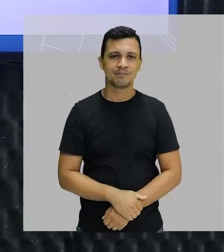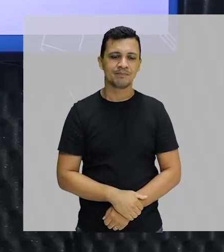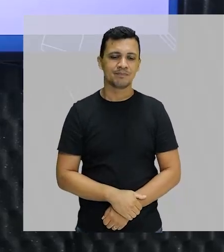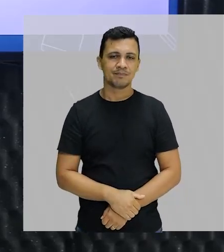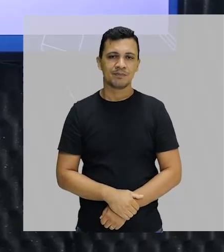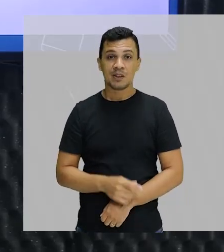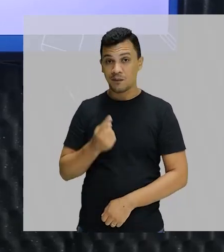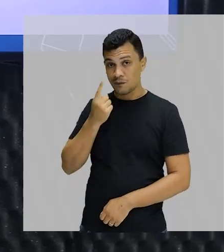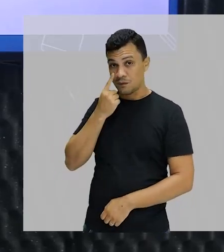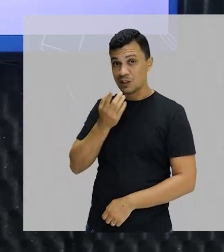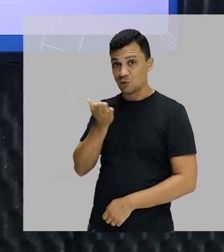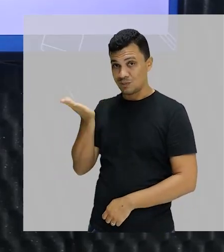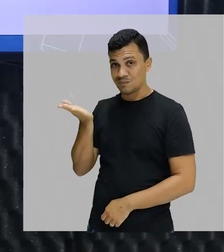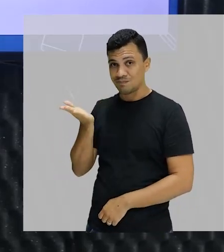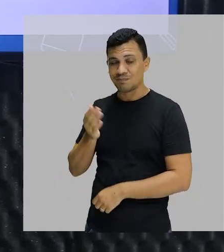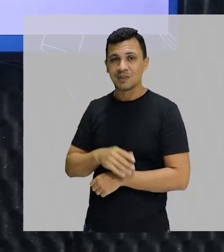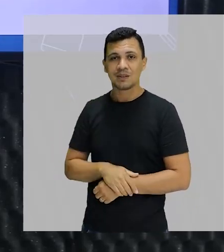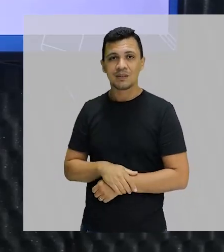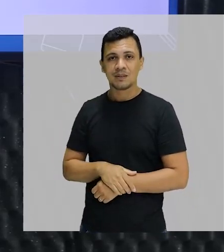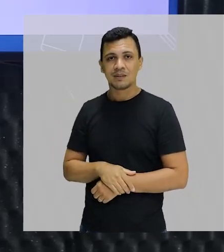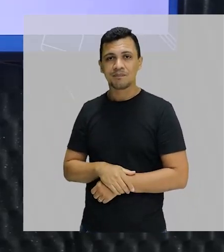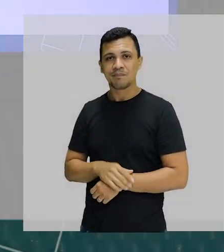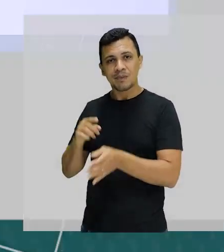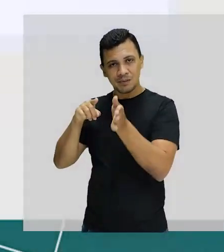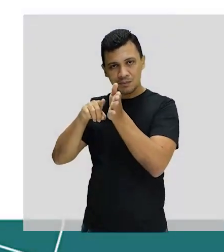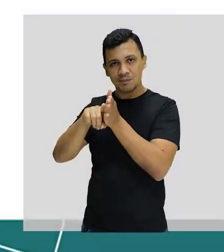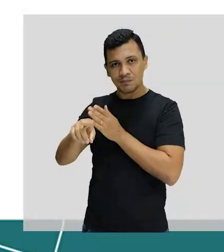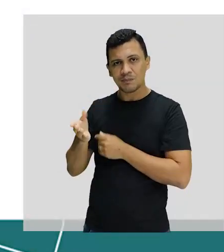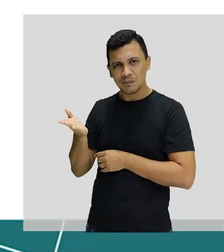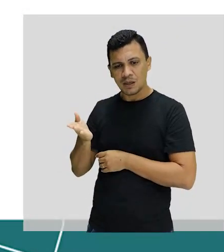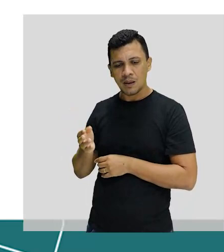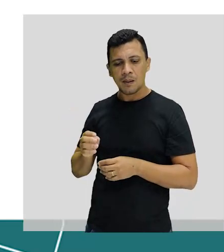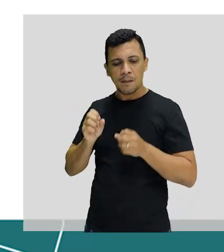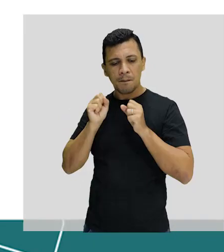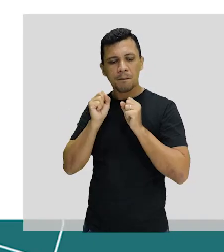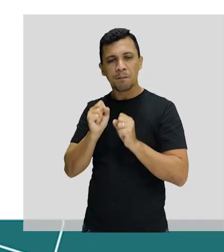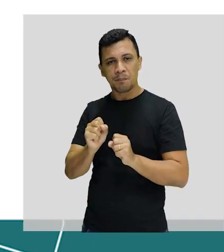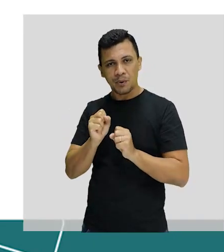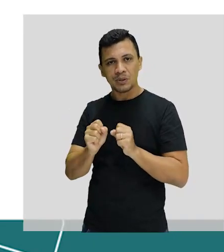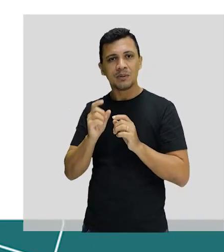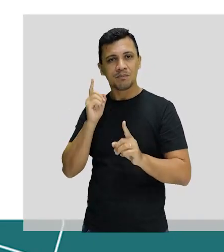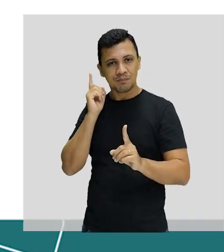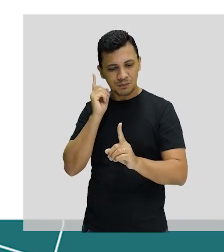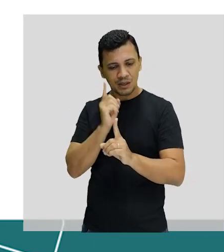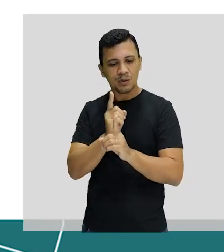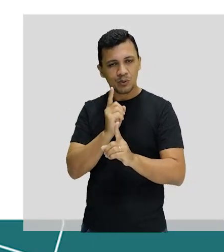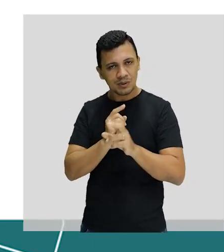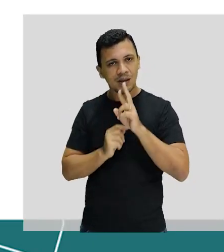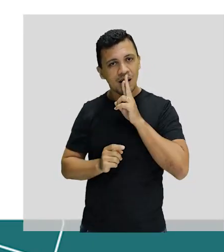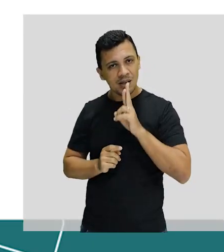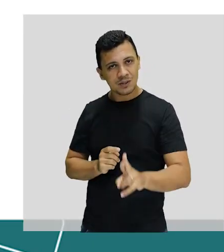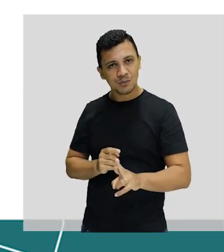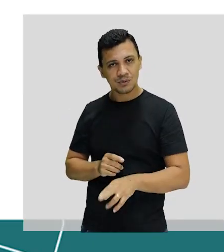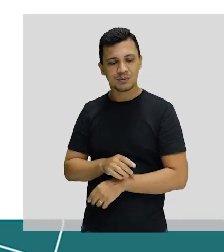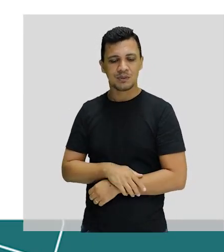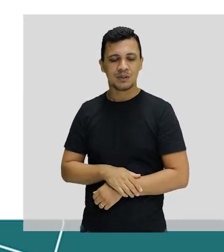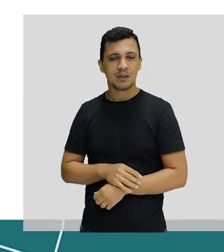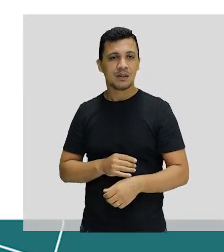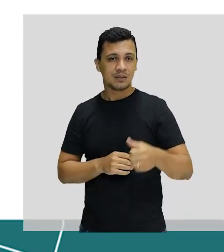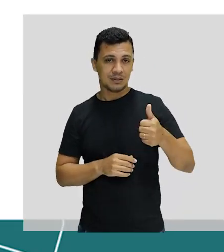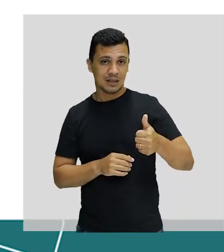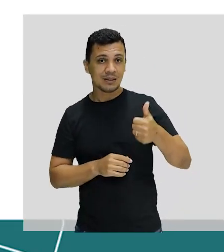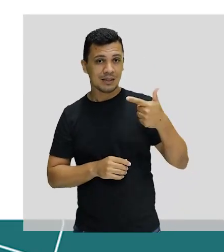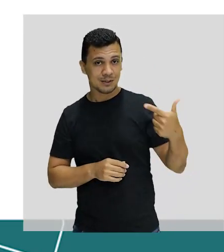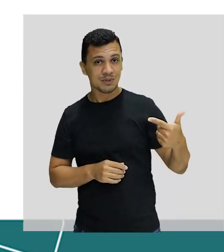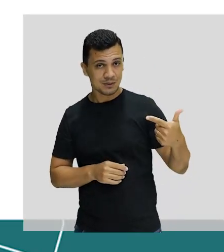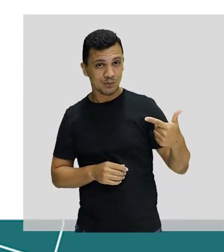2048. Veja, nesse caso aqui, tá? Nós já podemos dar a nossa resposta, que é na